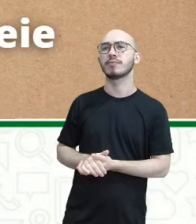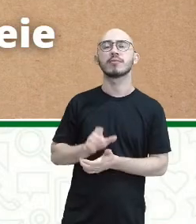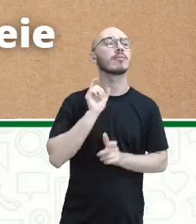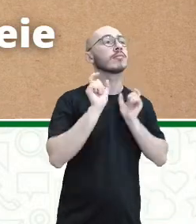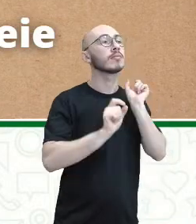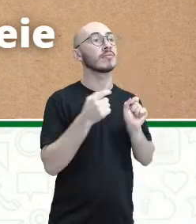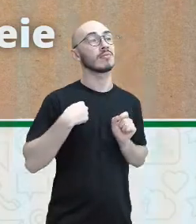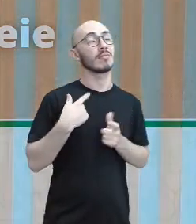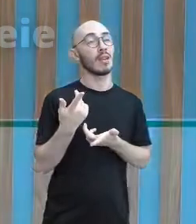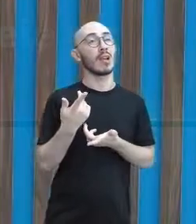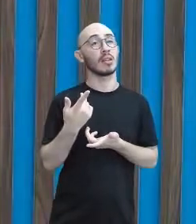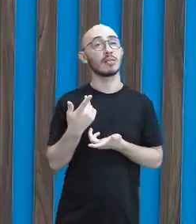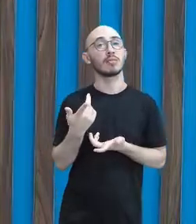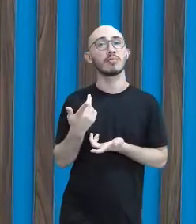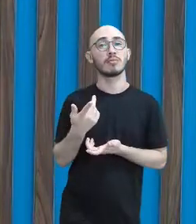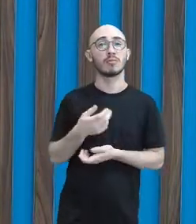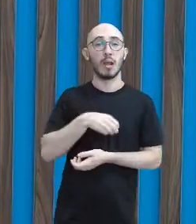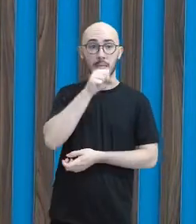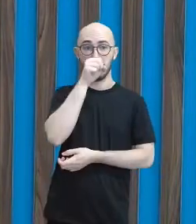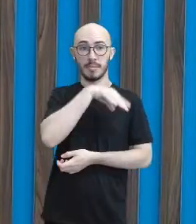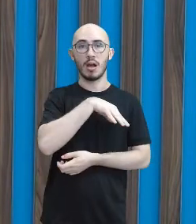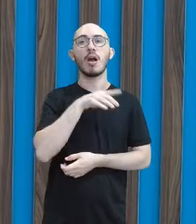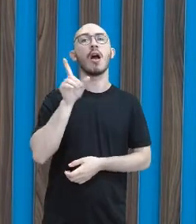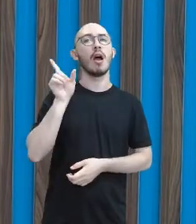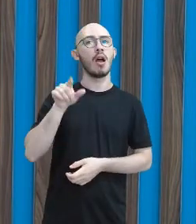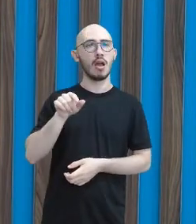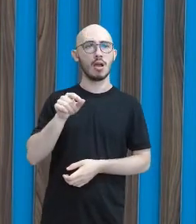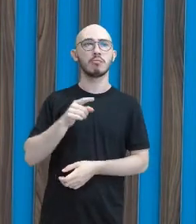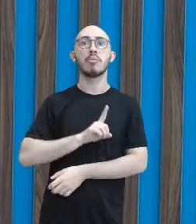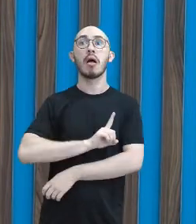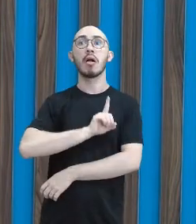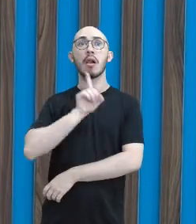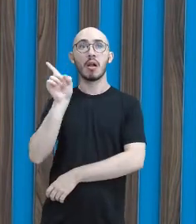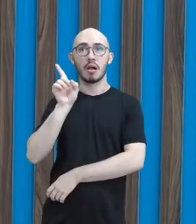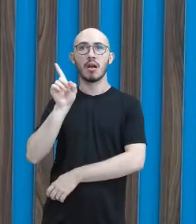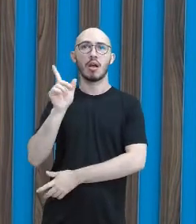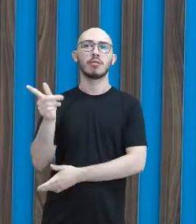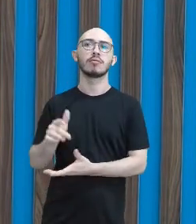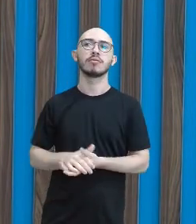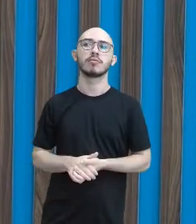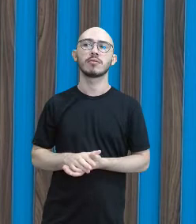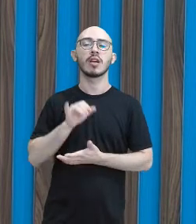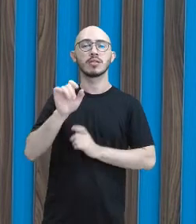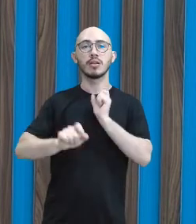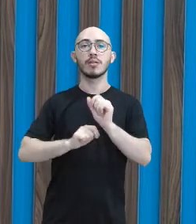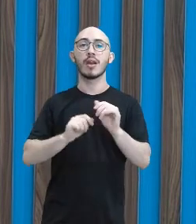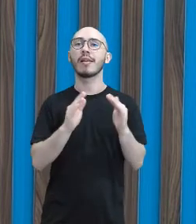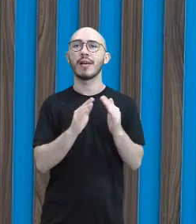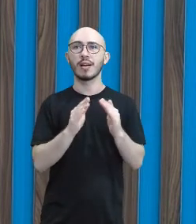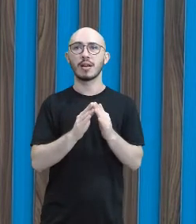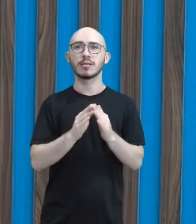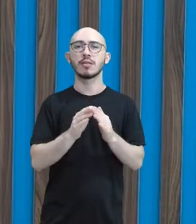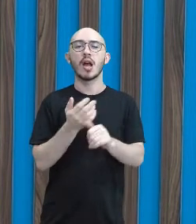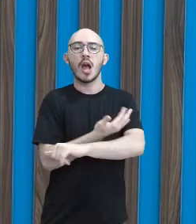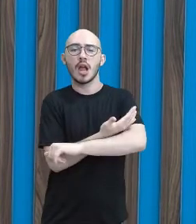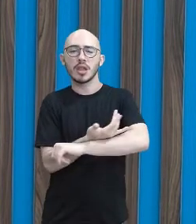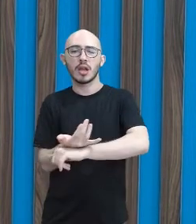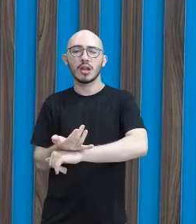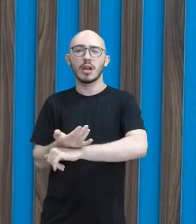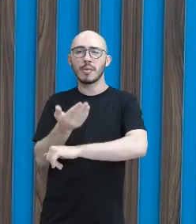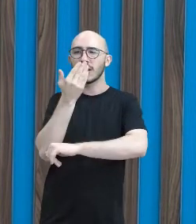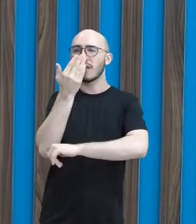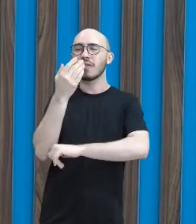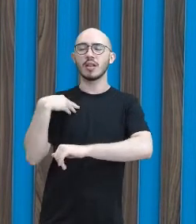Porque é, como tem a grama lá no para quem tem casa com grama mesmo, quem pisa em cima é bem ofensivo, até porque eles